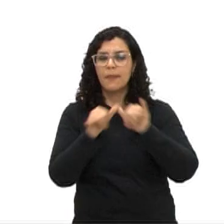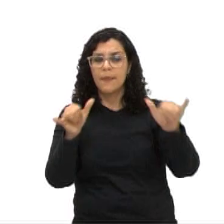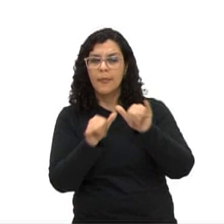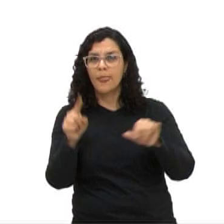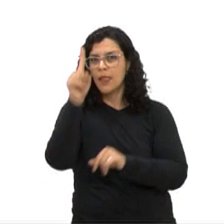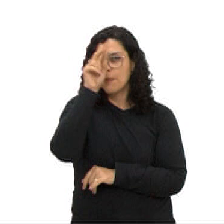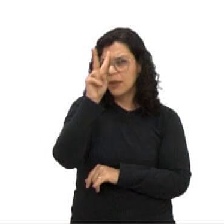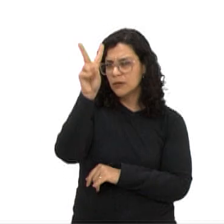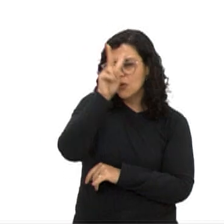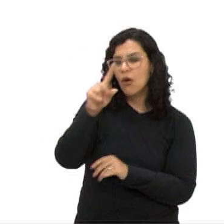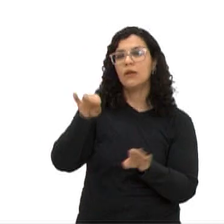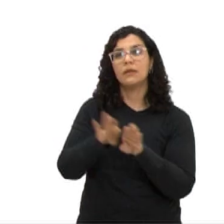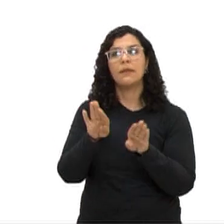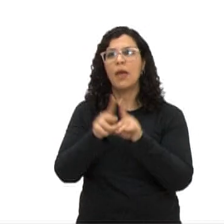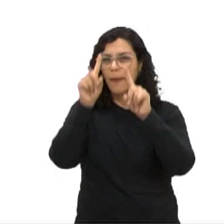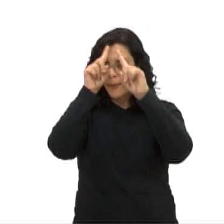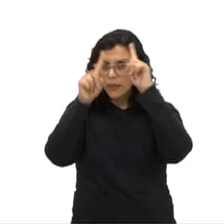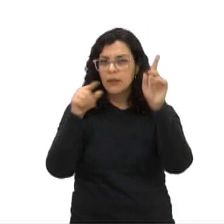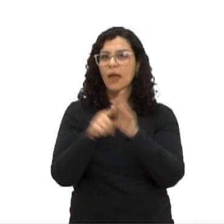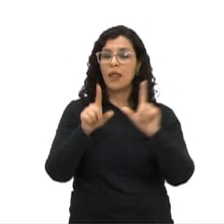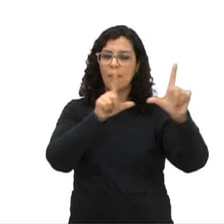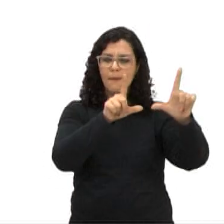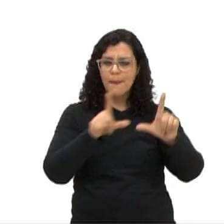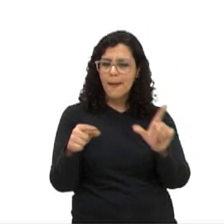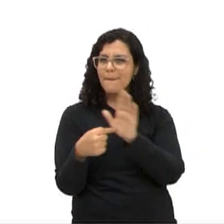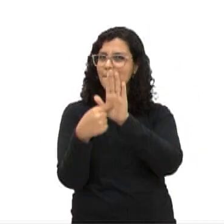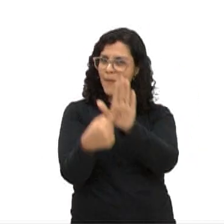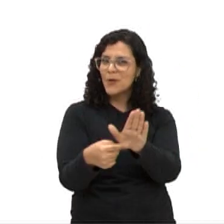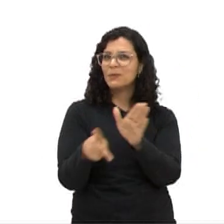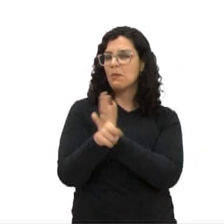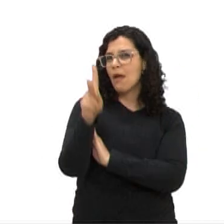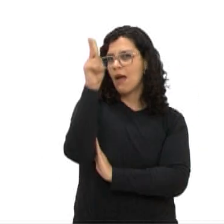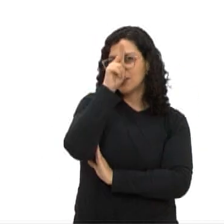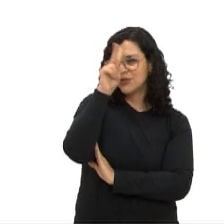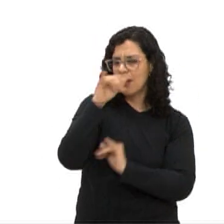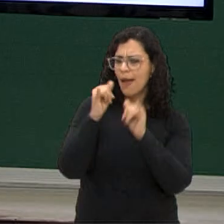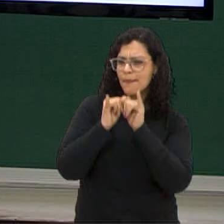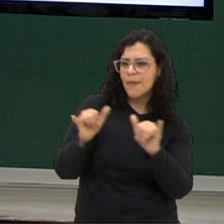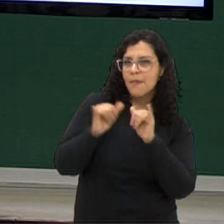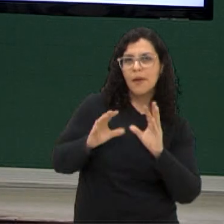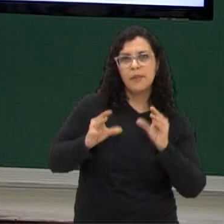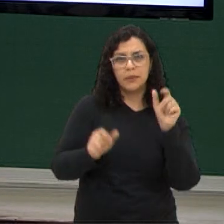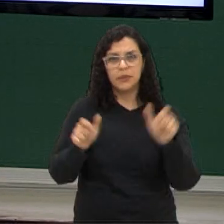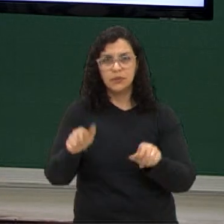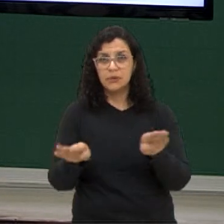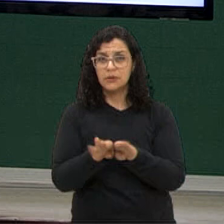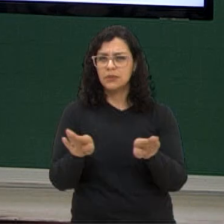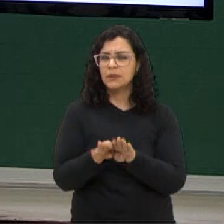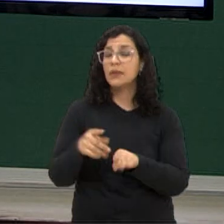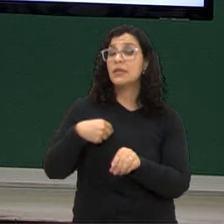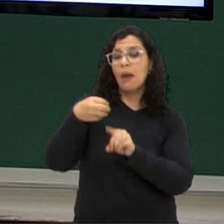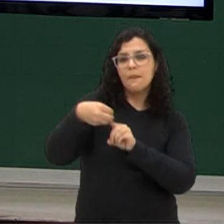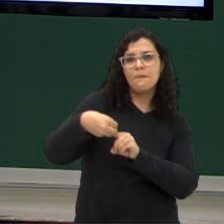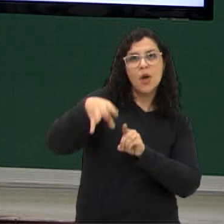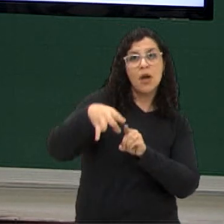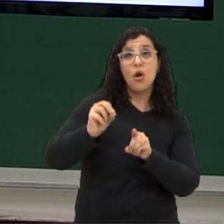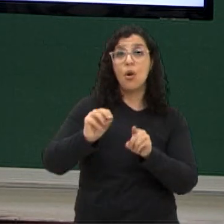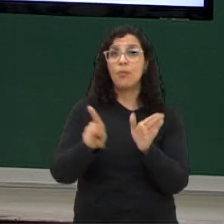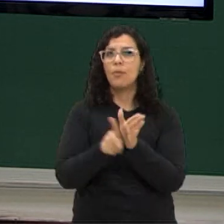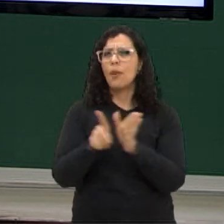ou uma história. Então, as historietas têm como objetivo comunicar uma história, contar uma história ou